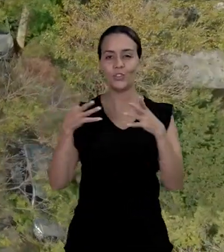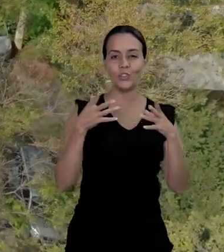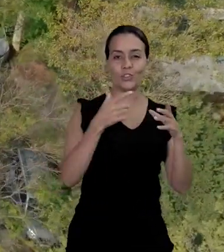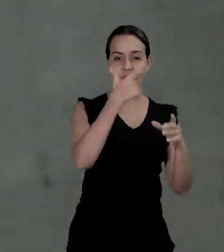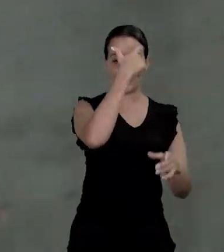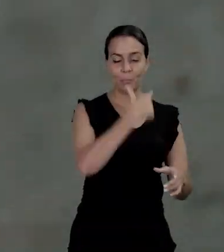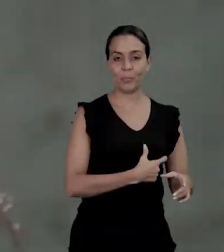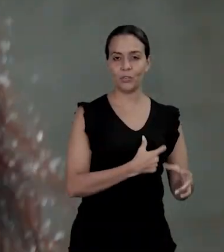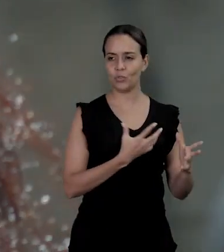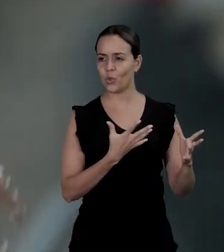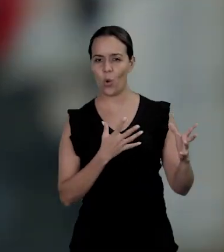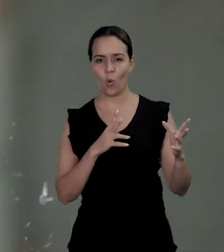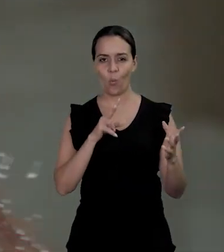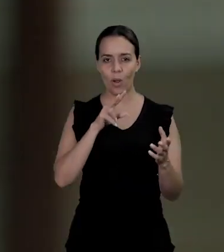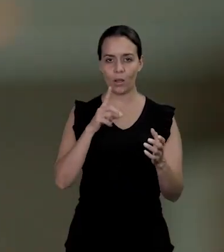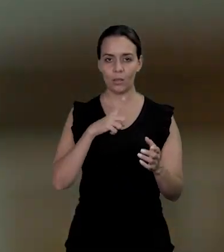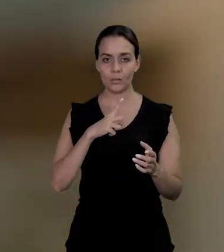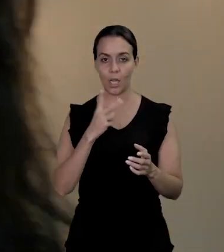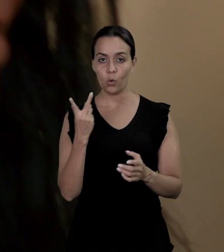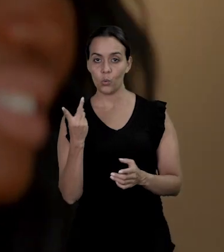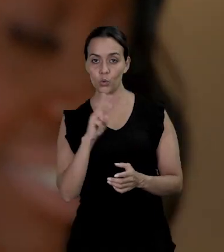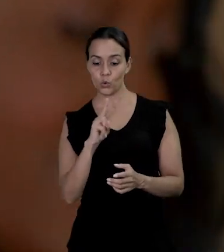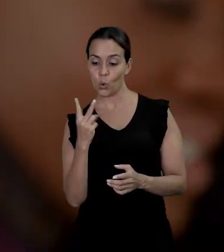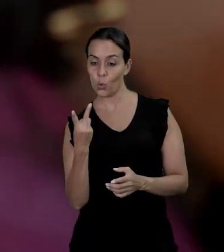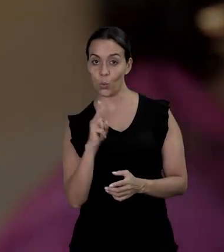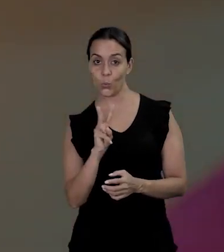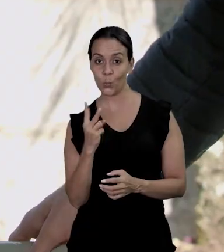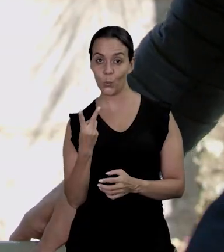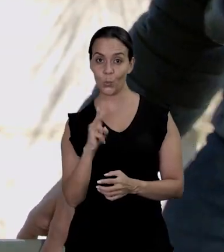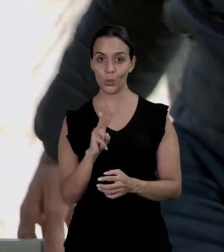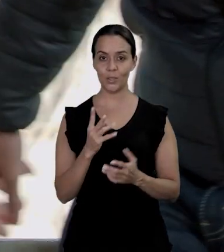onde o nosso futuro está se delineando.